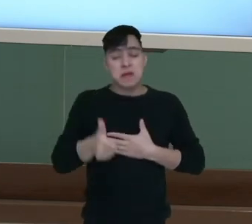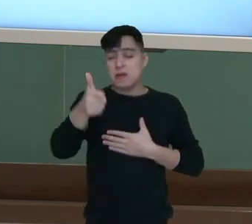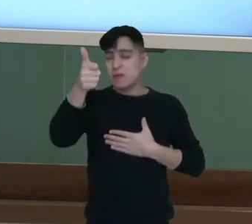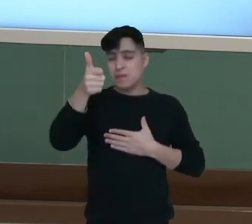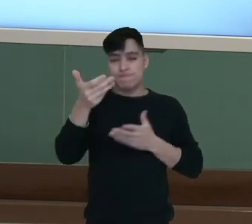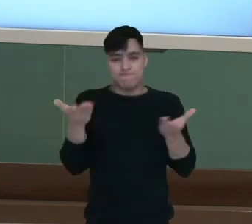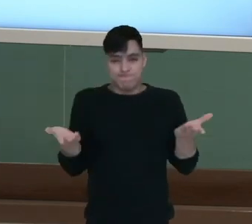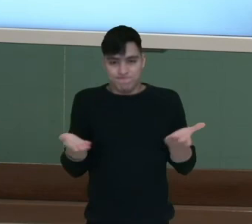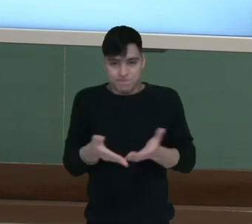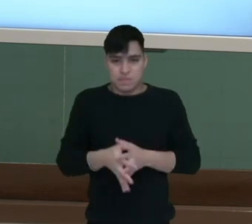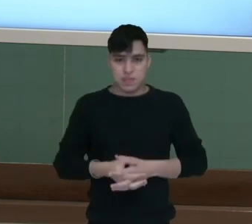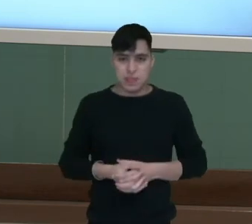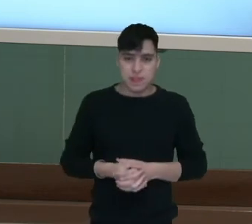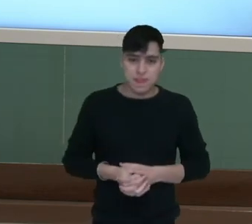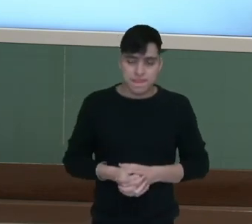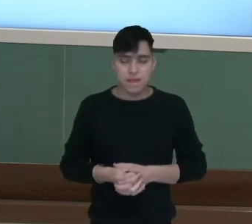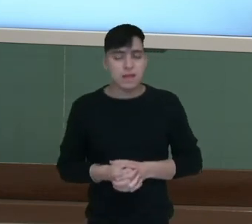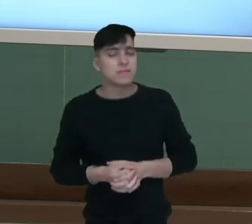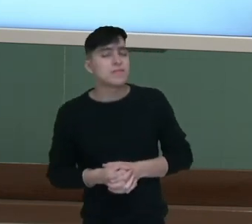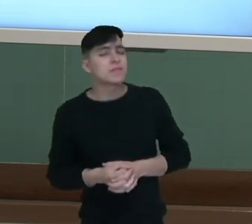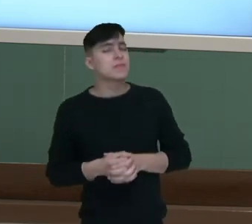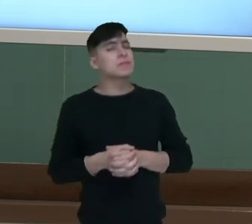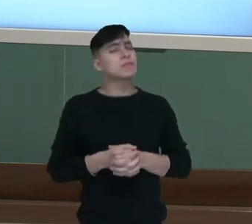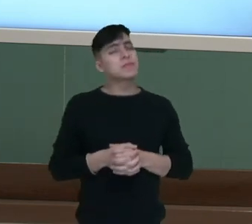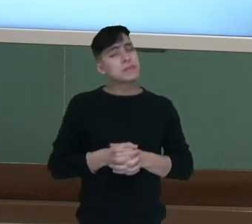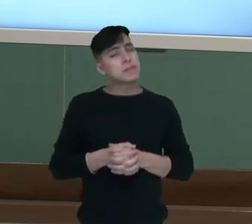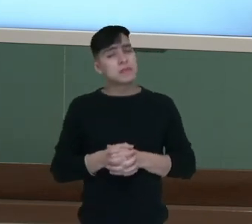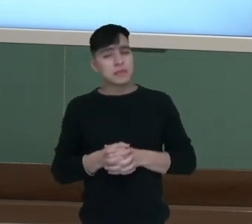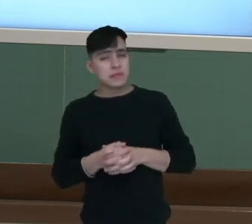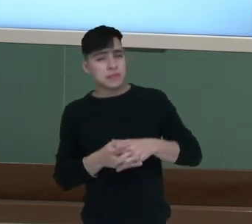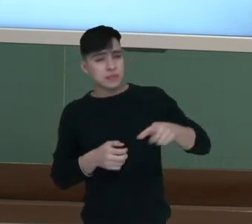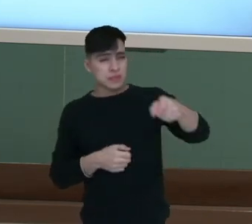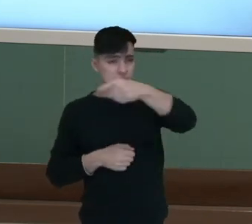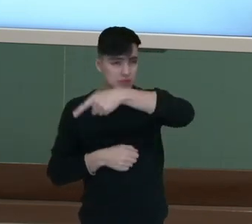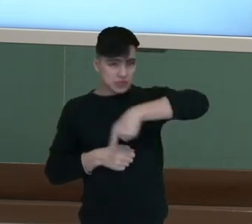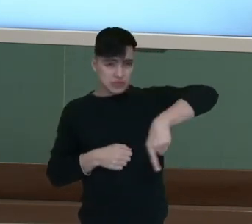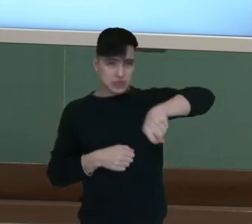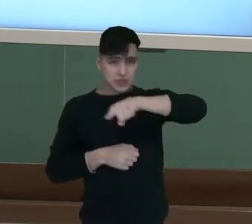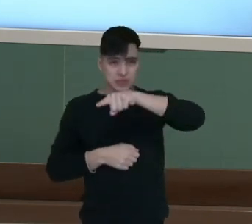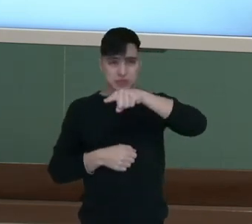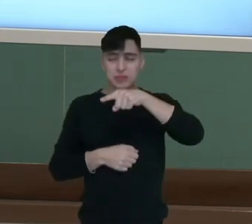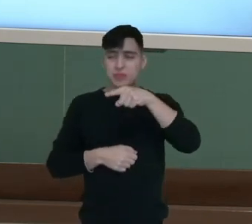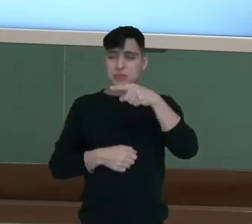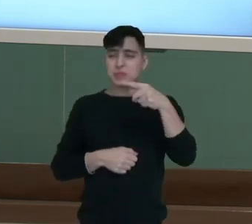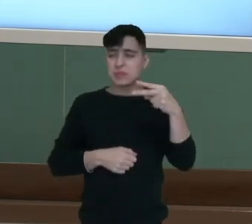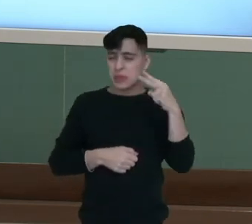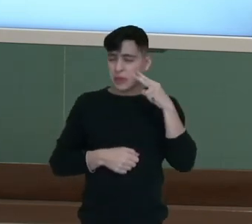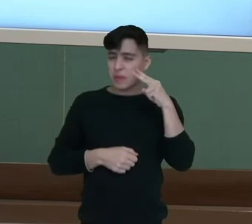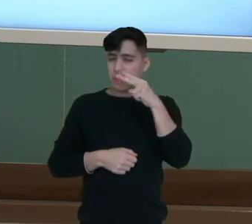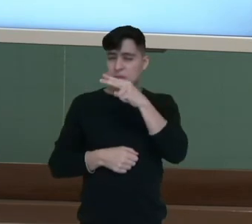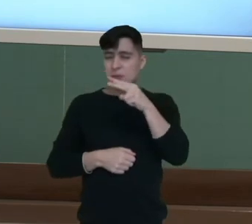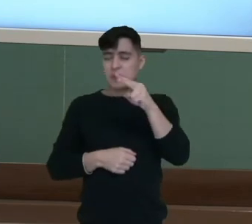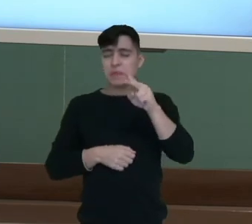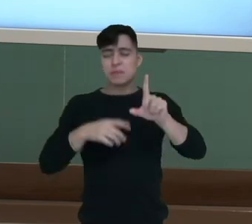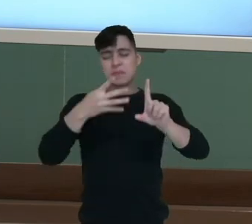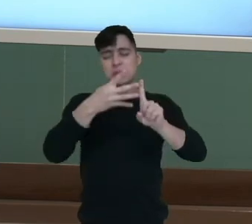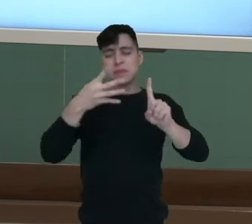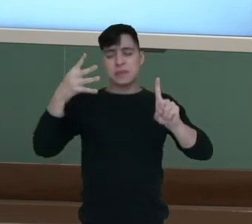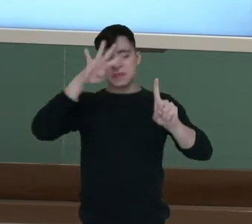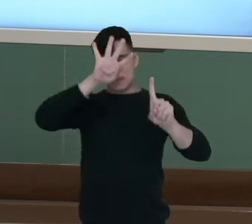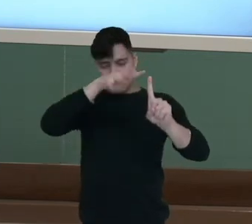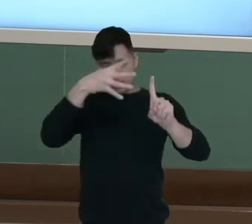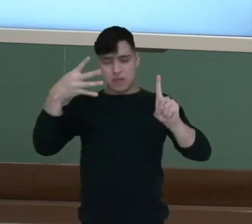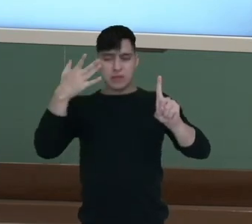aí. Supondo que você não tenha visto a tabela anterior e que você tenha as informações sobre